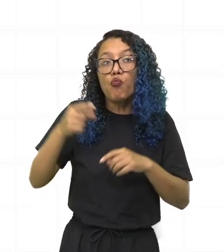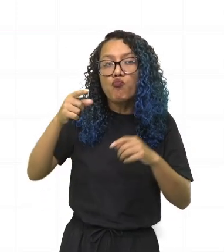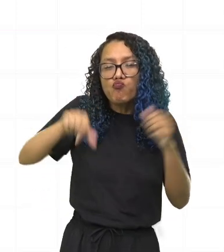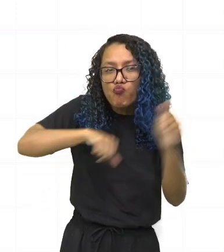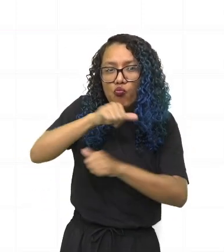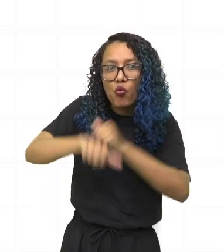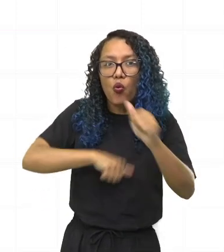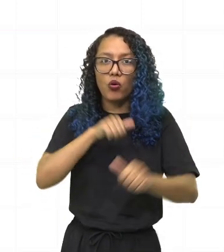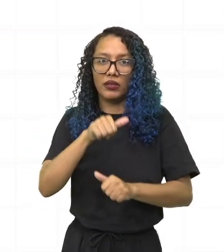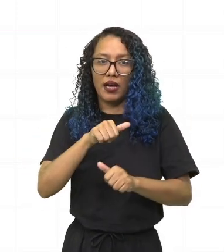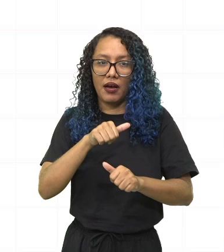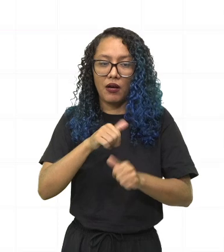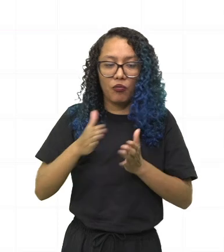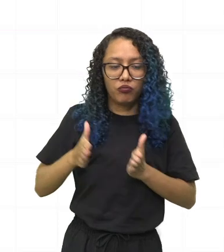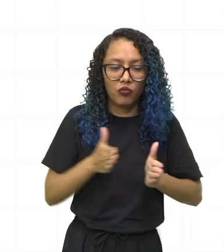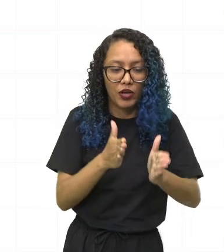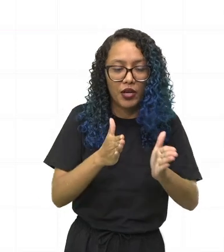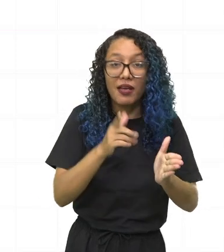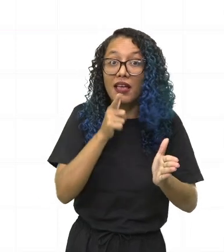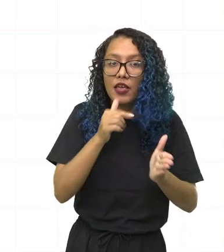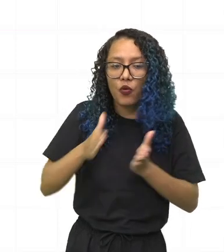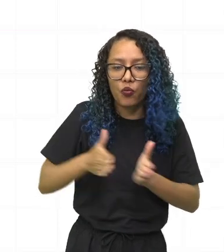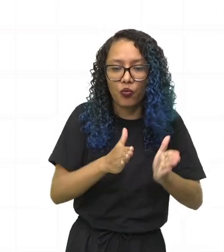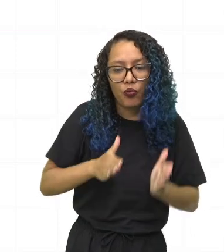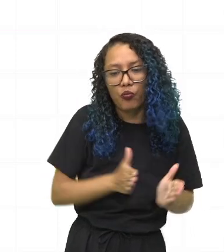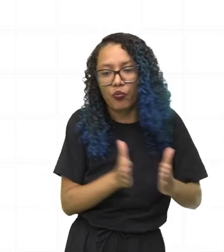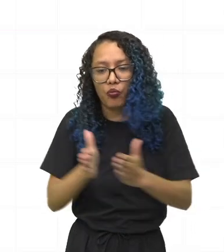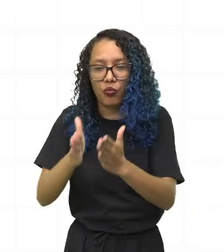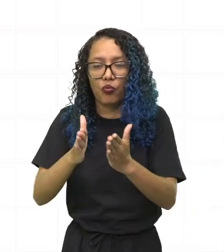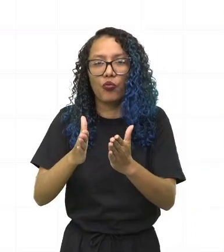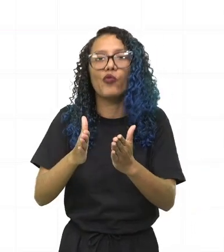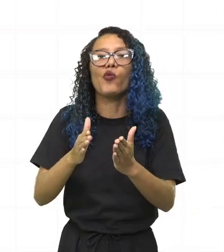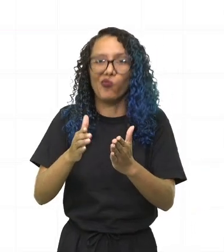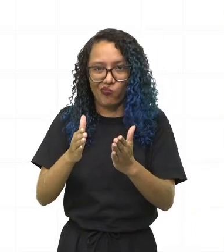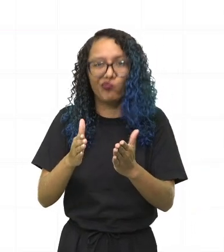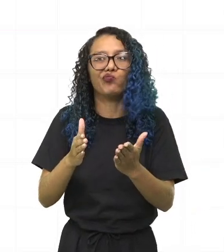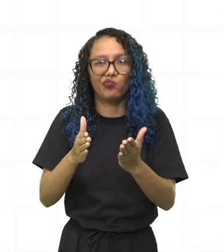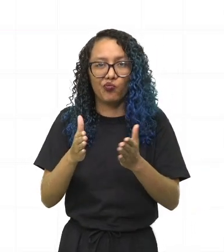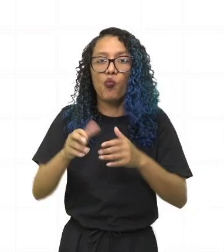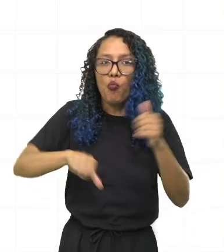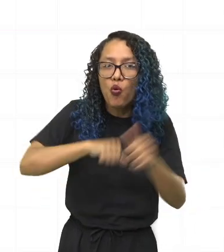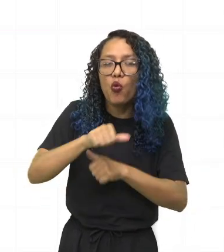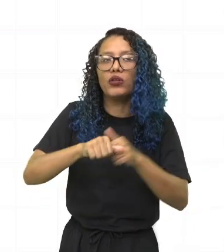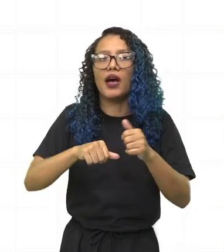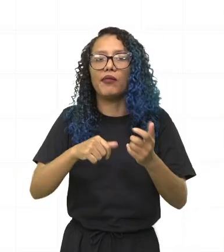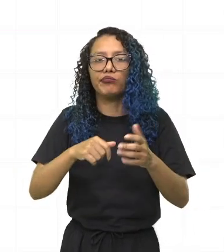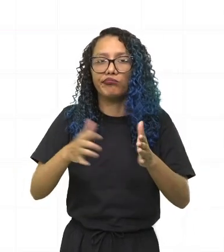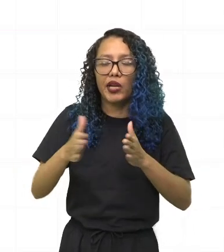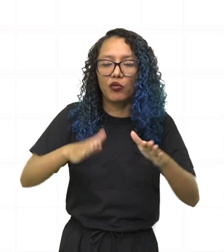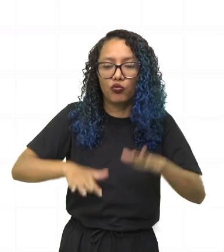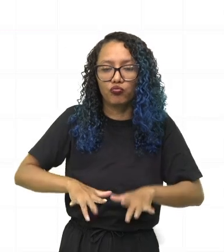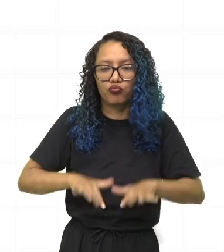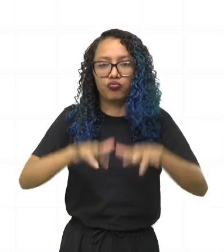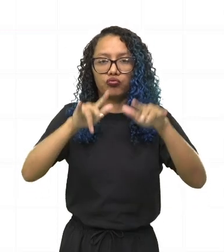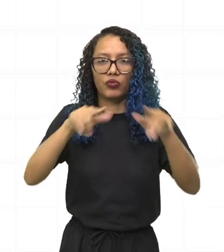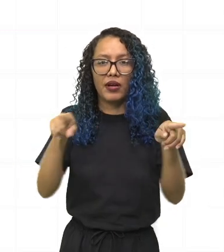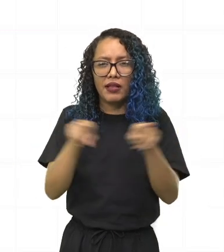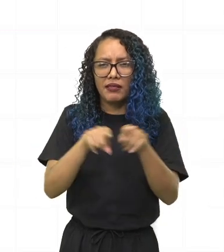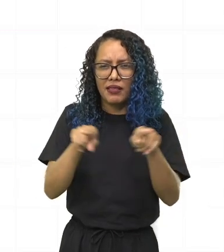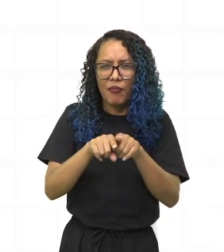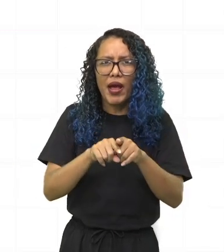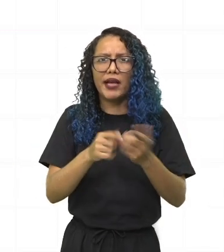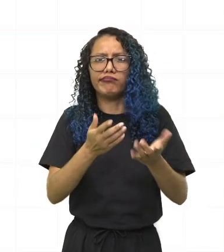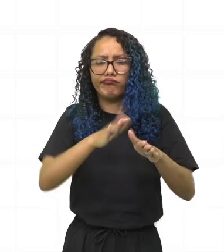vai influenciar, né, no seu regime de cheias e de vazante, o assoreamento do leito fluvial,